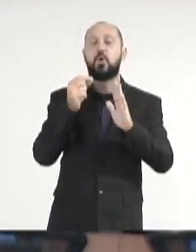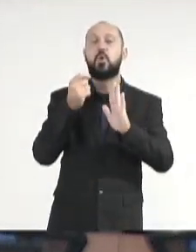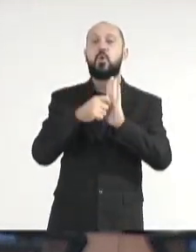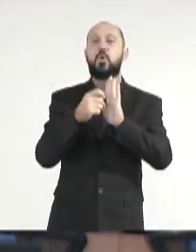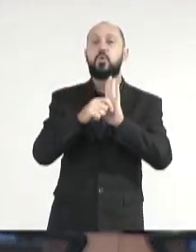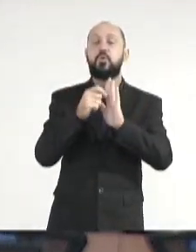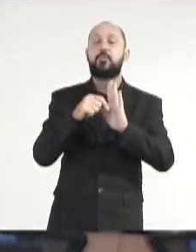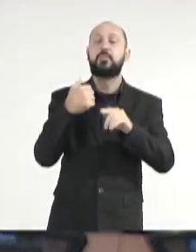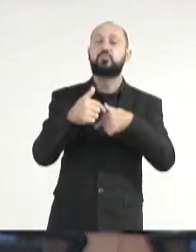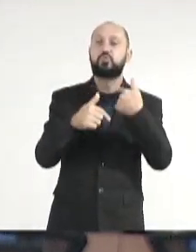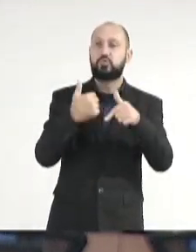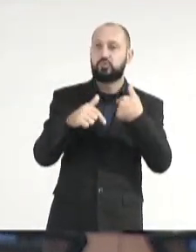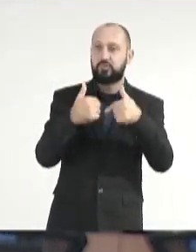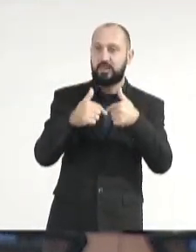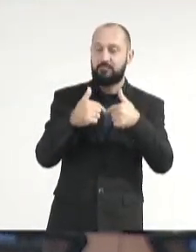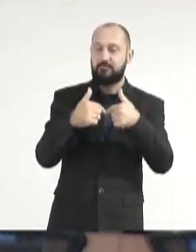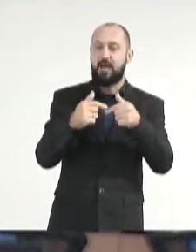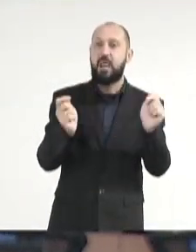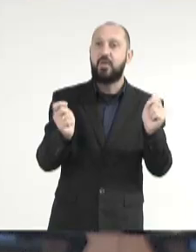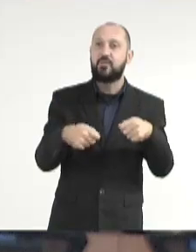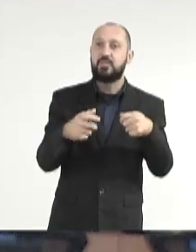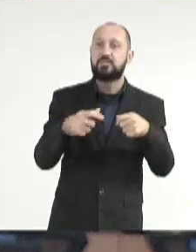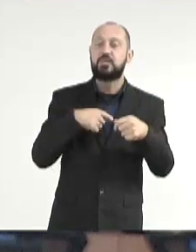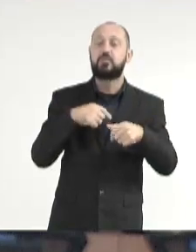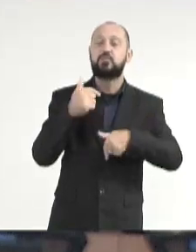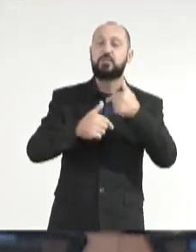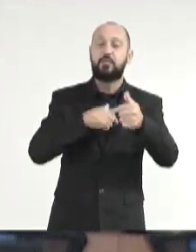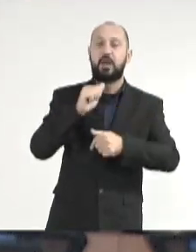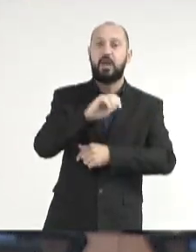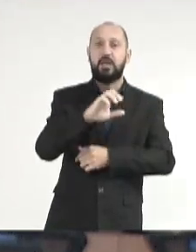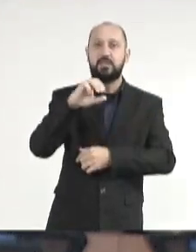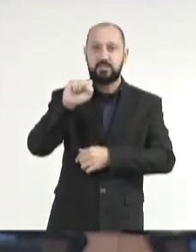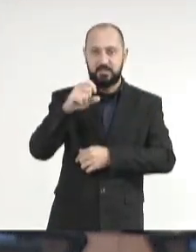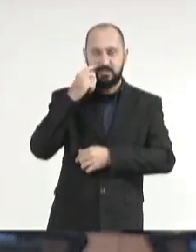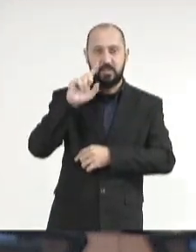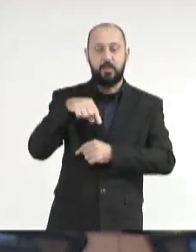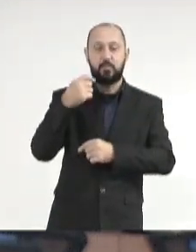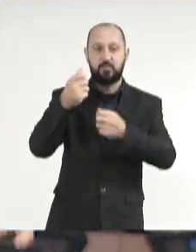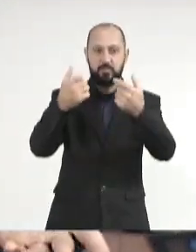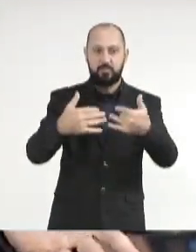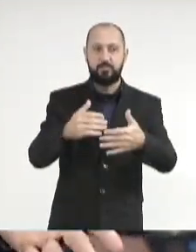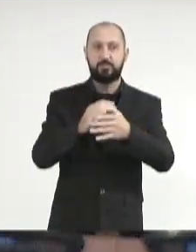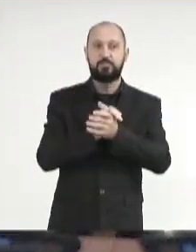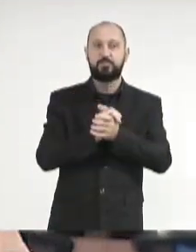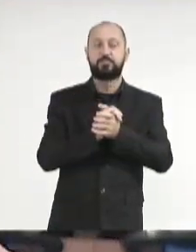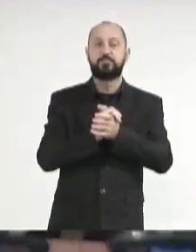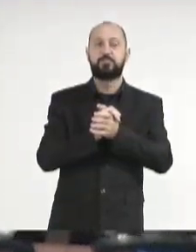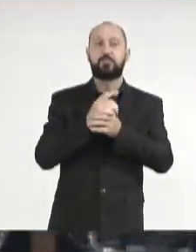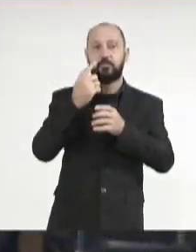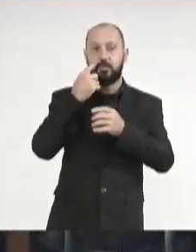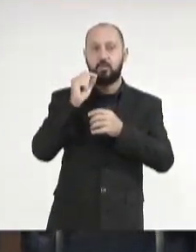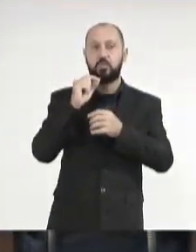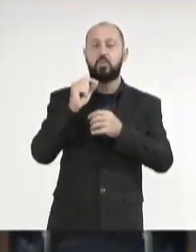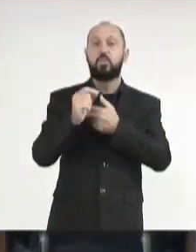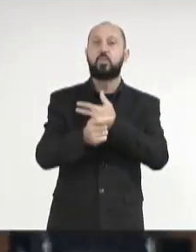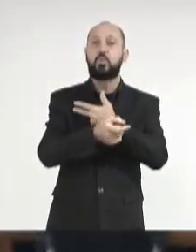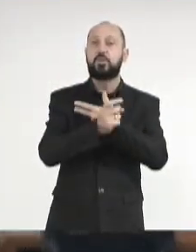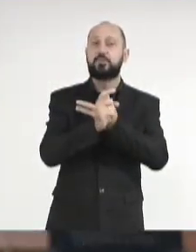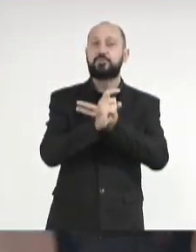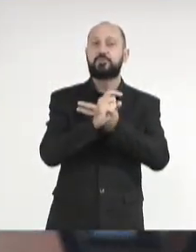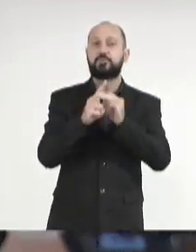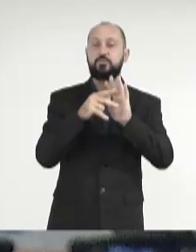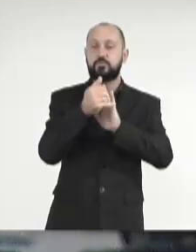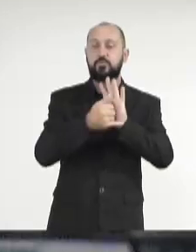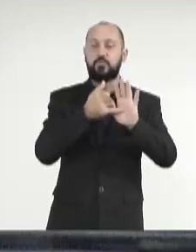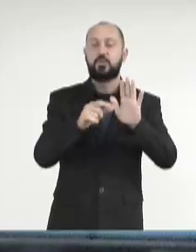no adicional de produtividade dos agentes comunitários. A gente volta a falar disso daqui a pouquinho. Também do Poder Executivo, o projeto de lei